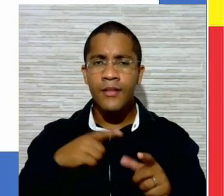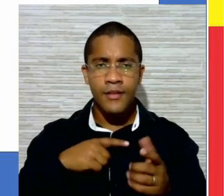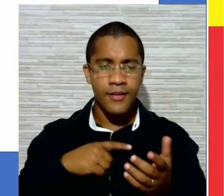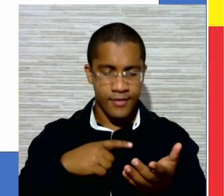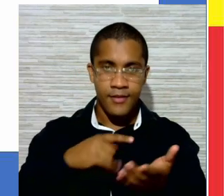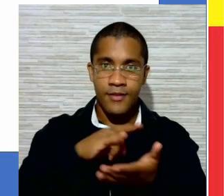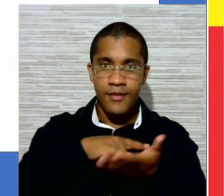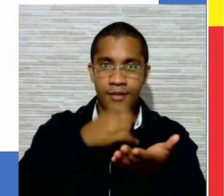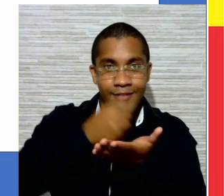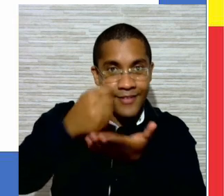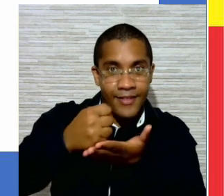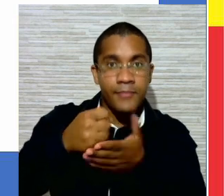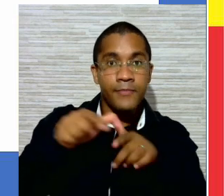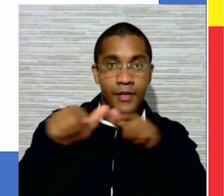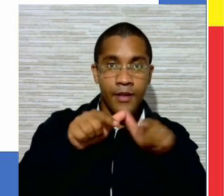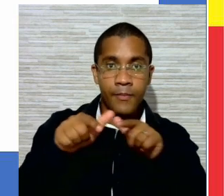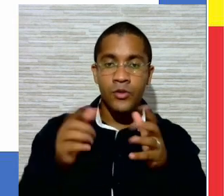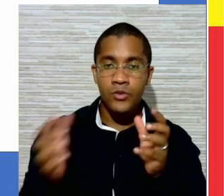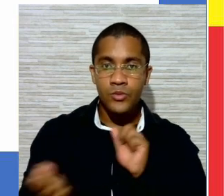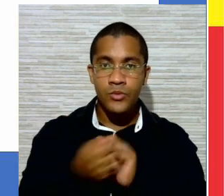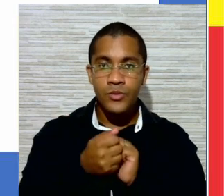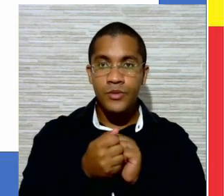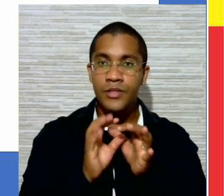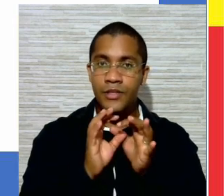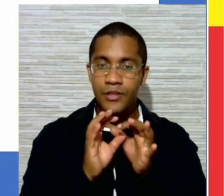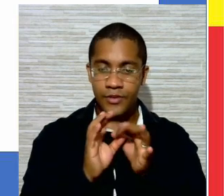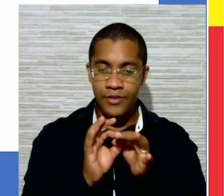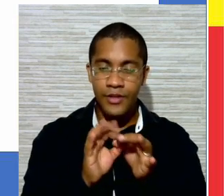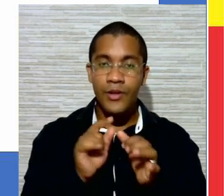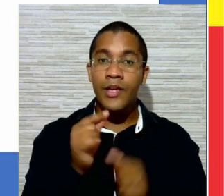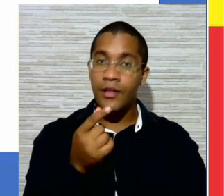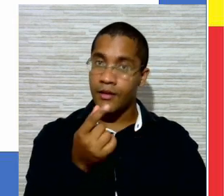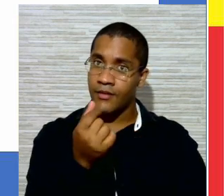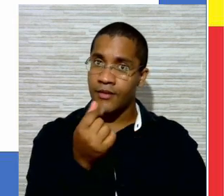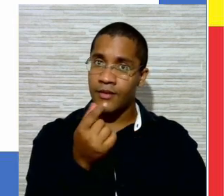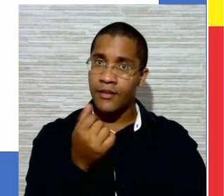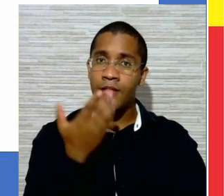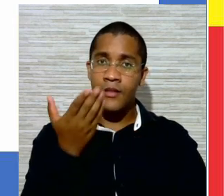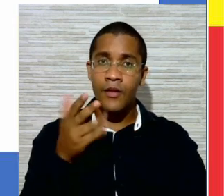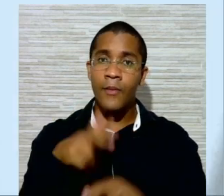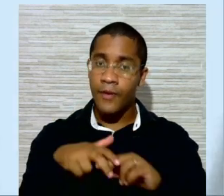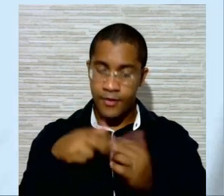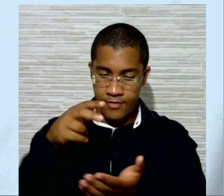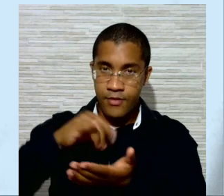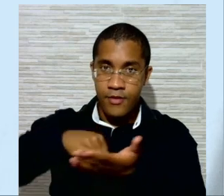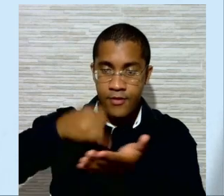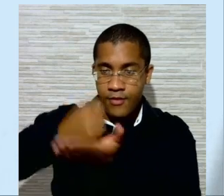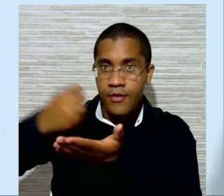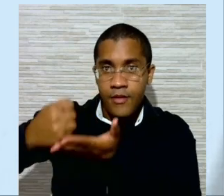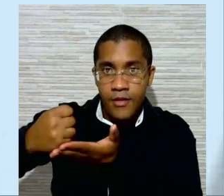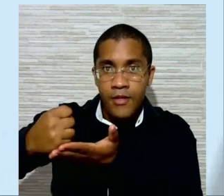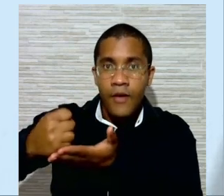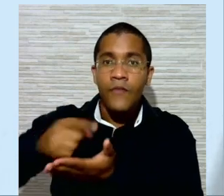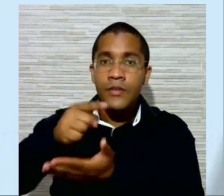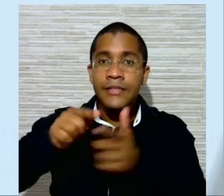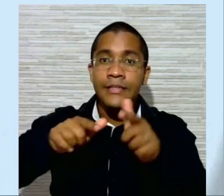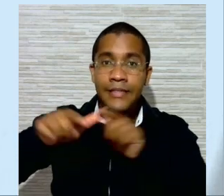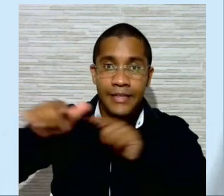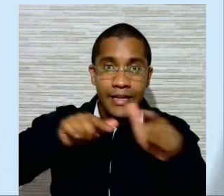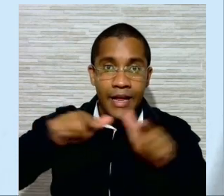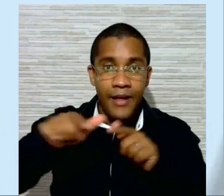tá? Desde a árvore, tá? Até o petróleo no fundo do mar, até a pedra para a construção civil.